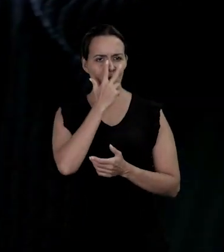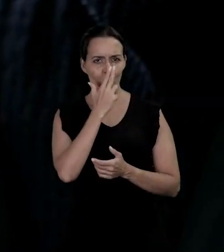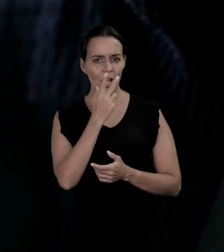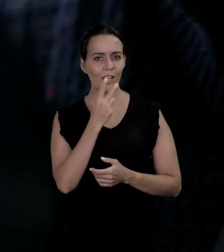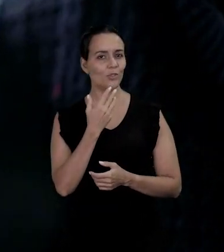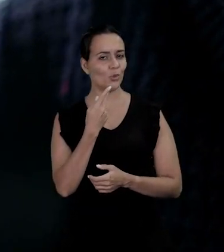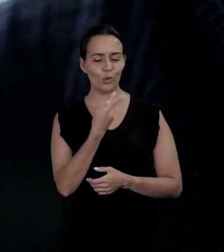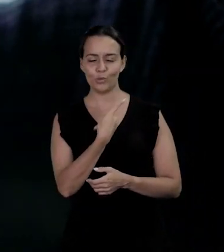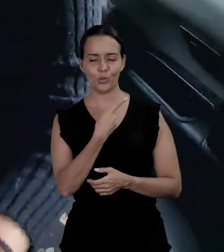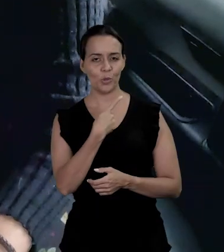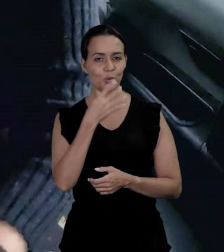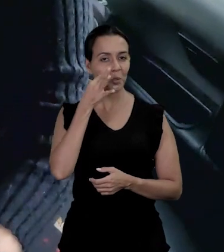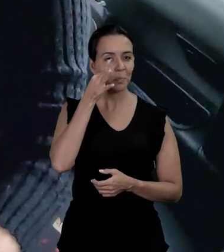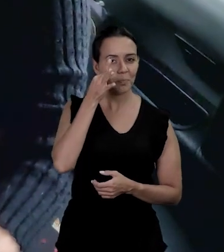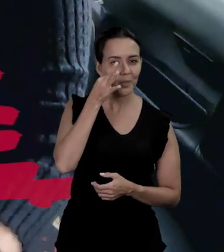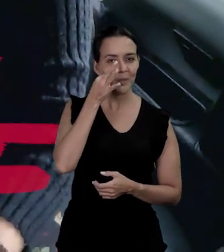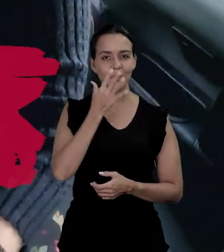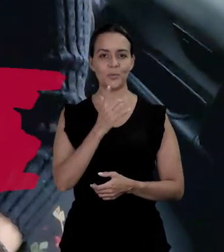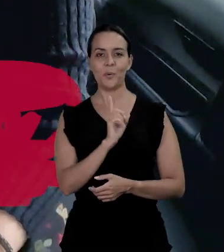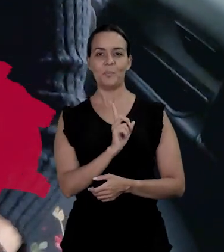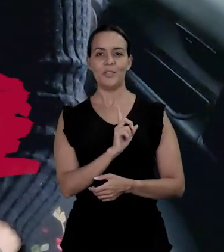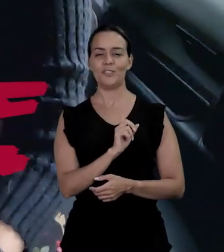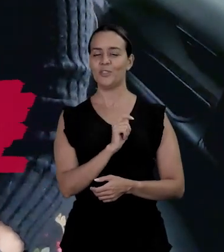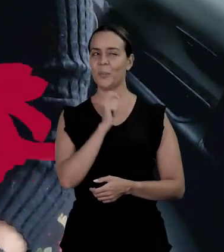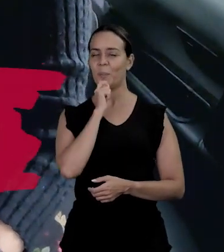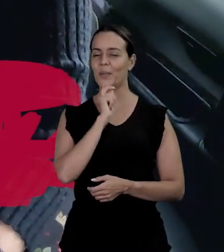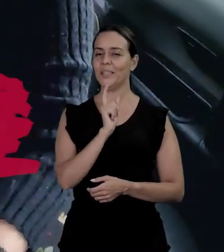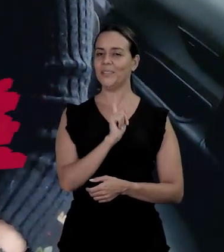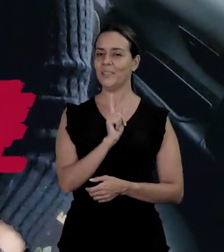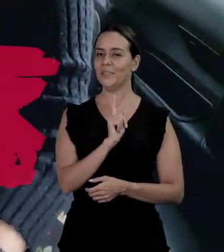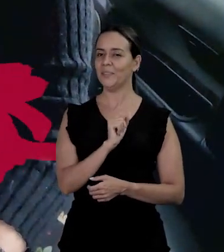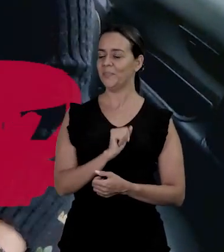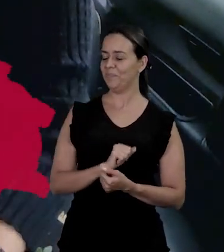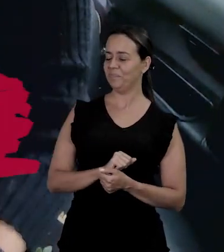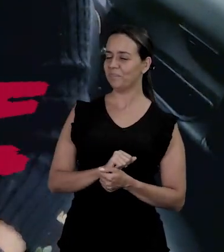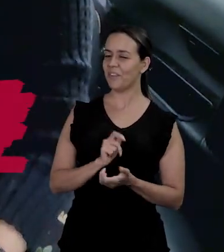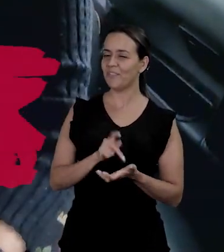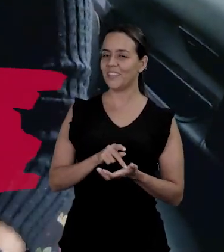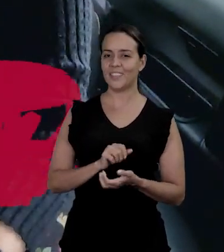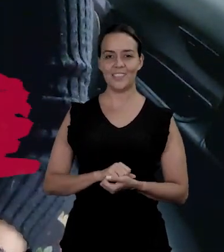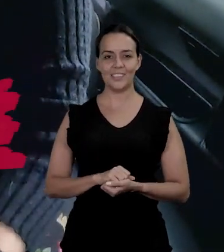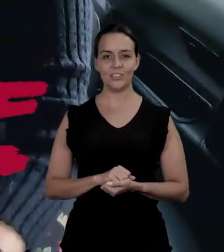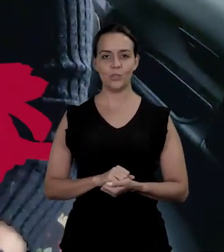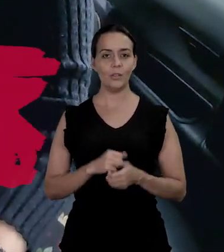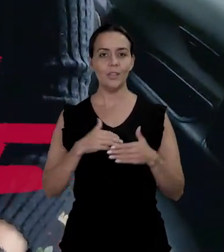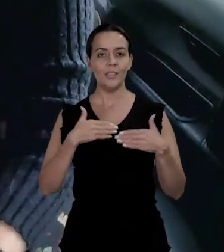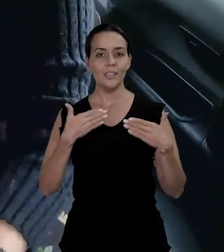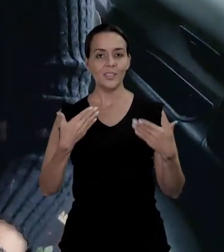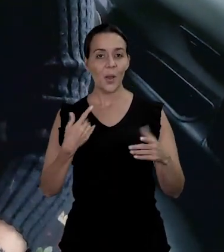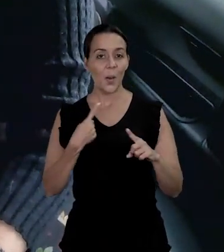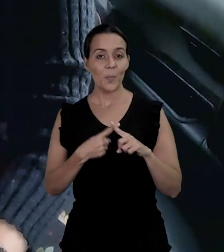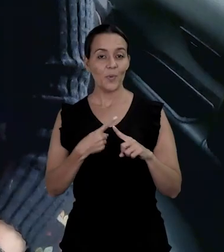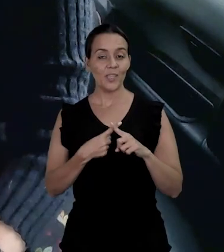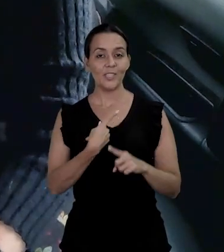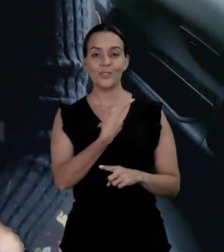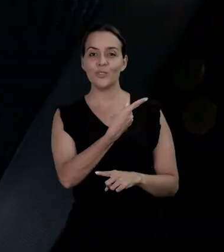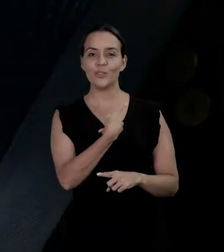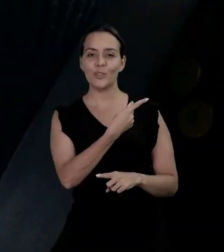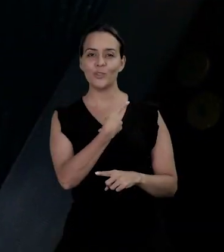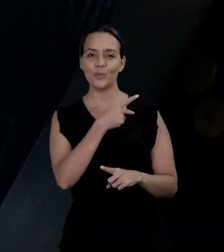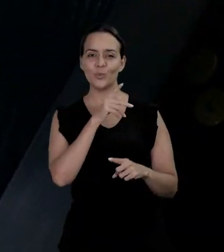Que bom te ver. Eu acho que a gente ainda não tinha se visto pessoalmente. Não. De fato,